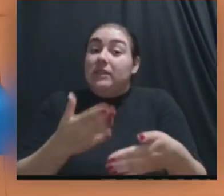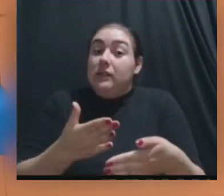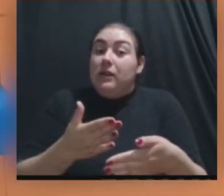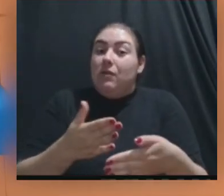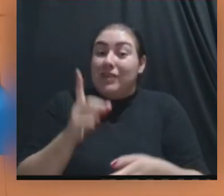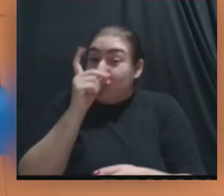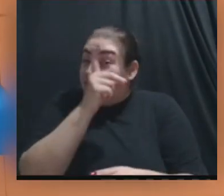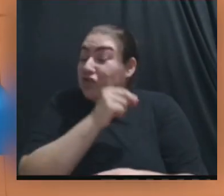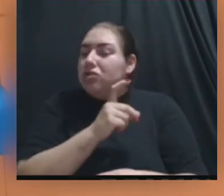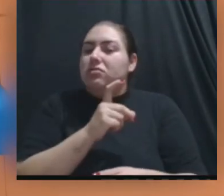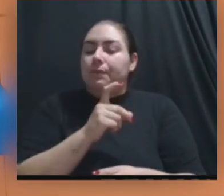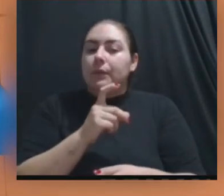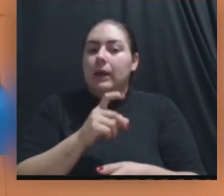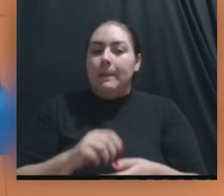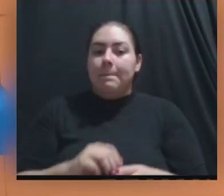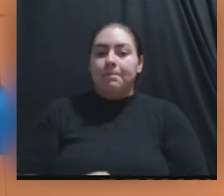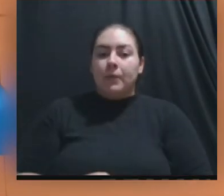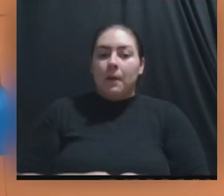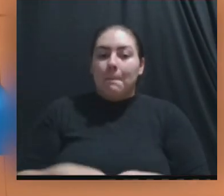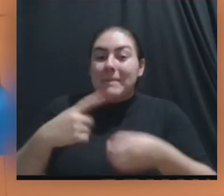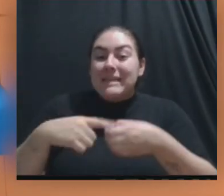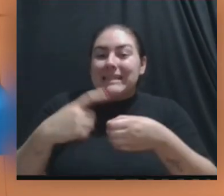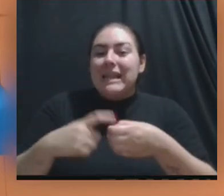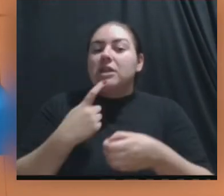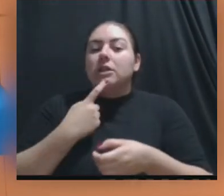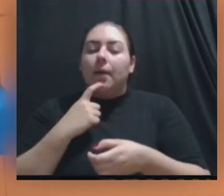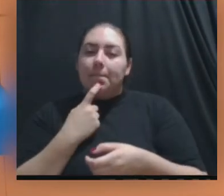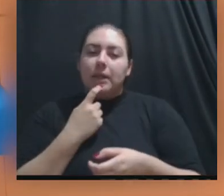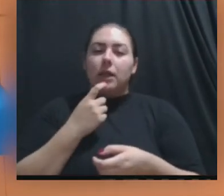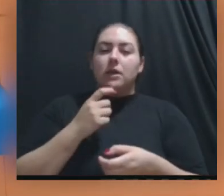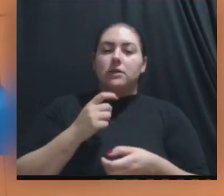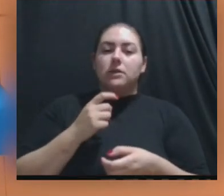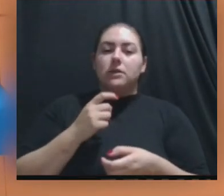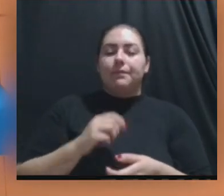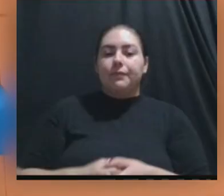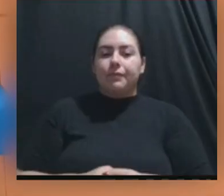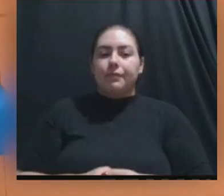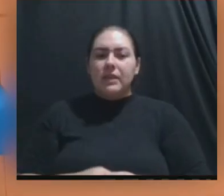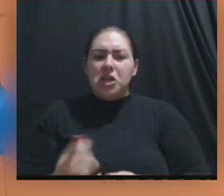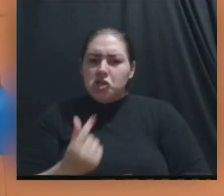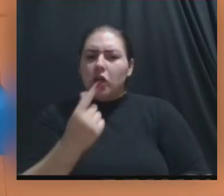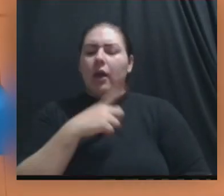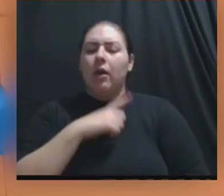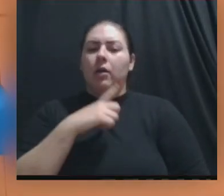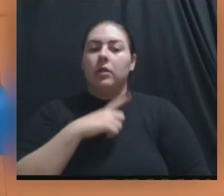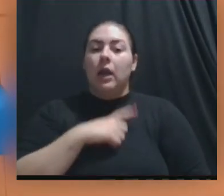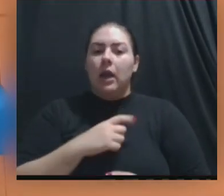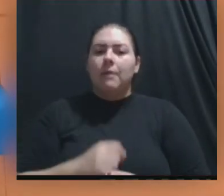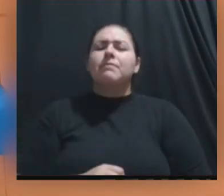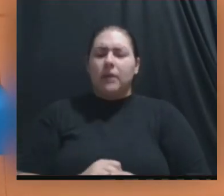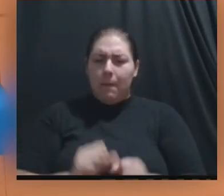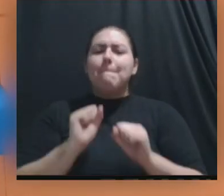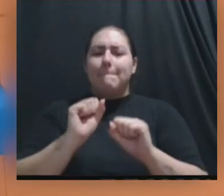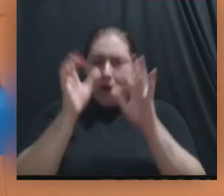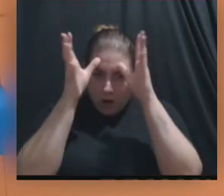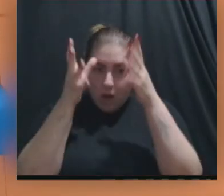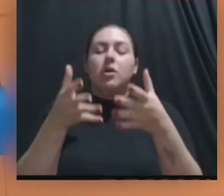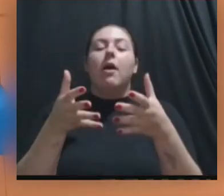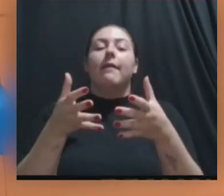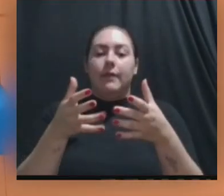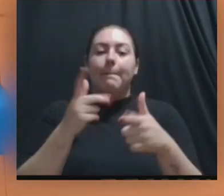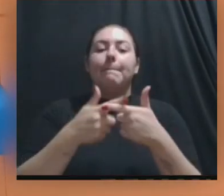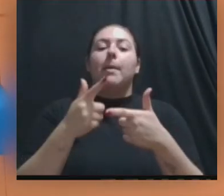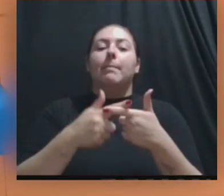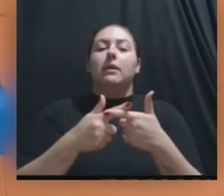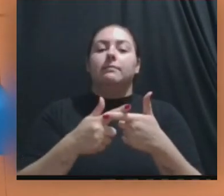rica, que arrecada muito, pode resolver esse problema. Então a reunião da comissão foi nesse sentido. Nós ouvimos aqui o relato de uma